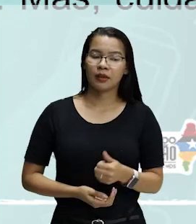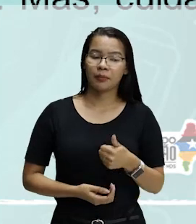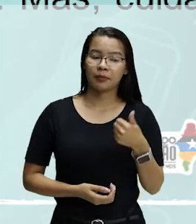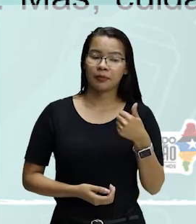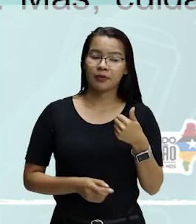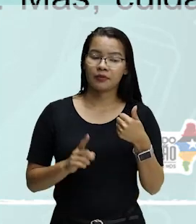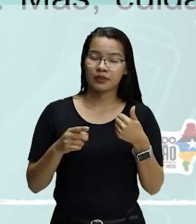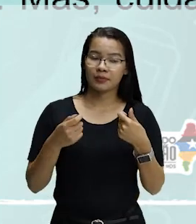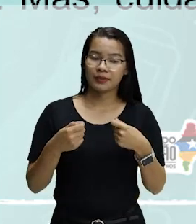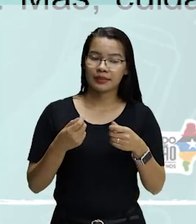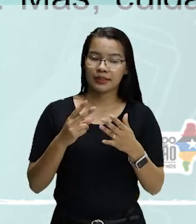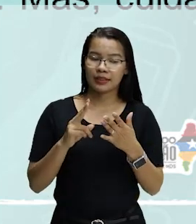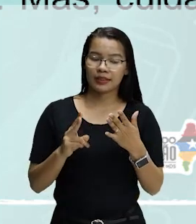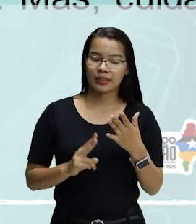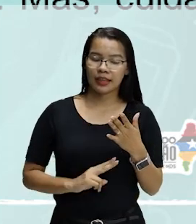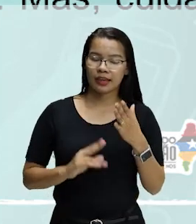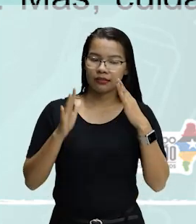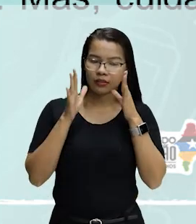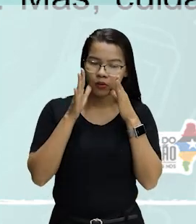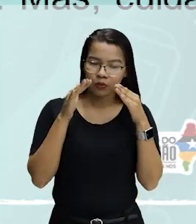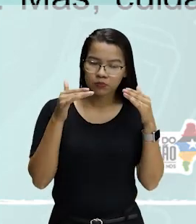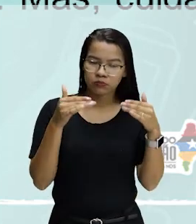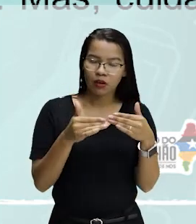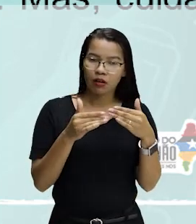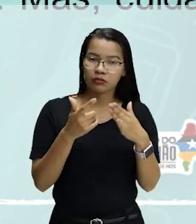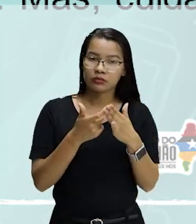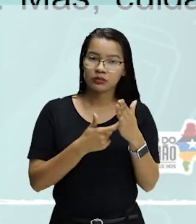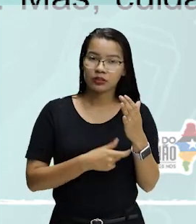Primeiro, você tem que ler com muita atenção o texto original.